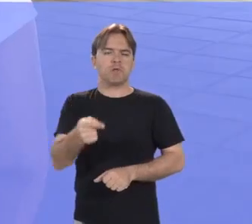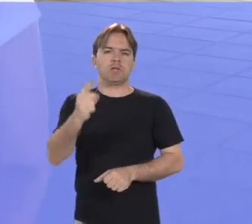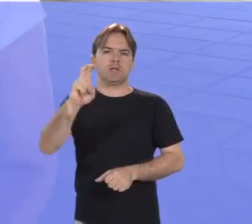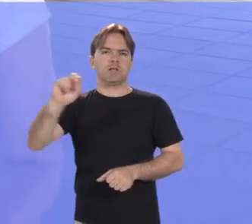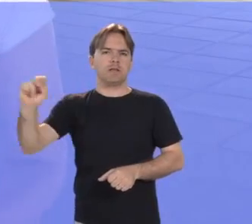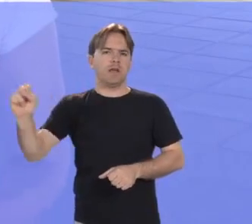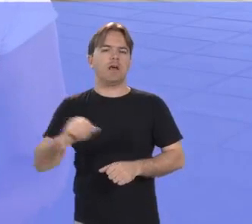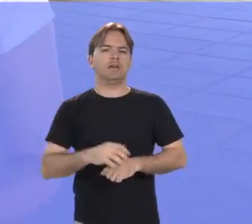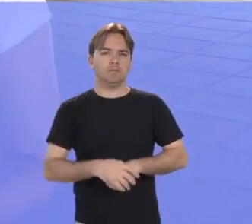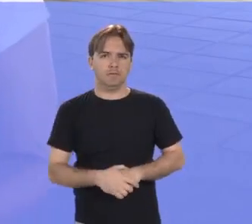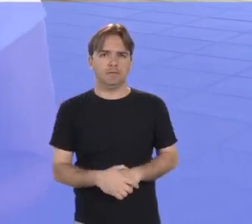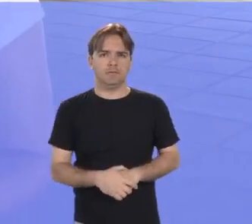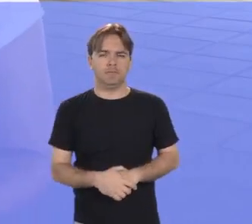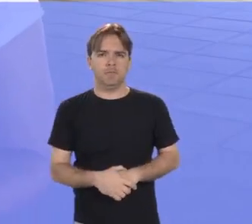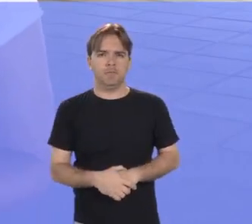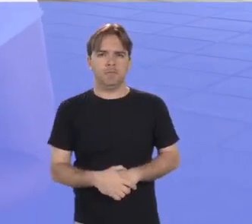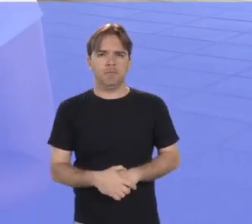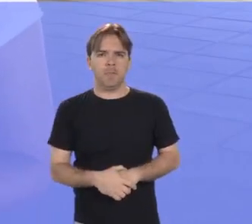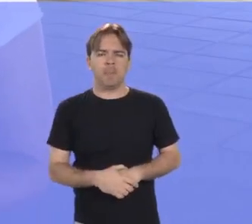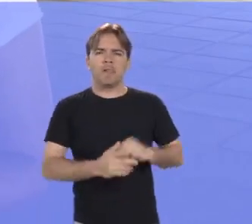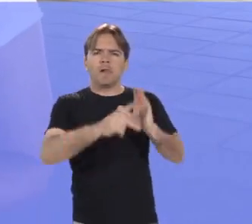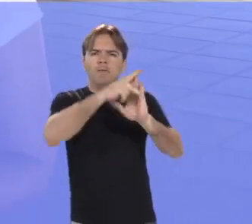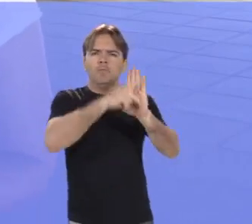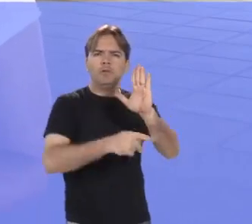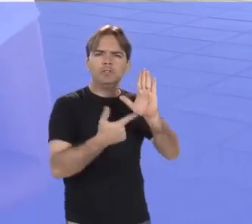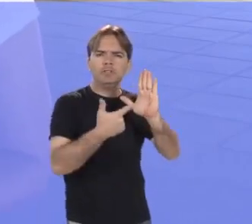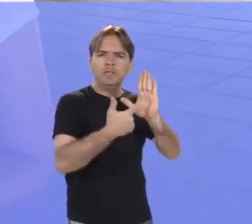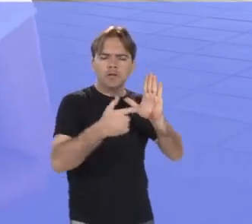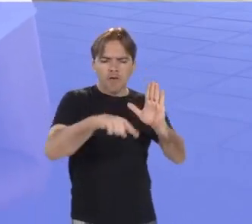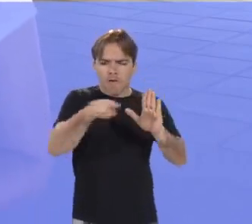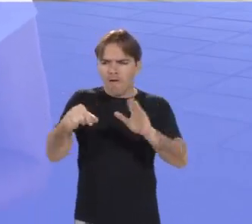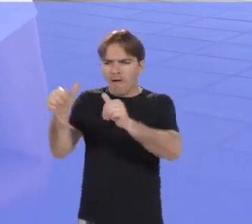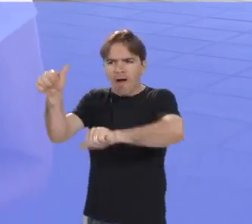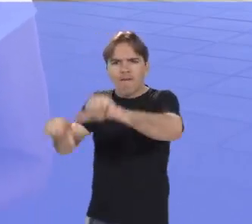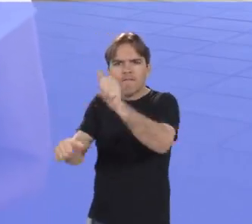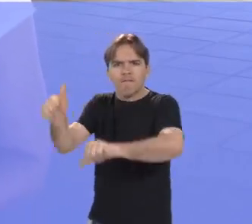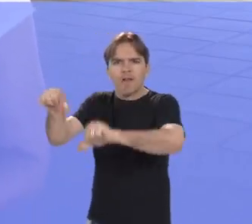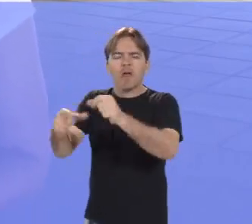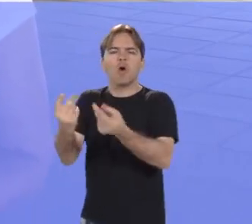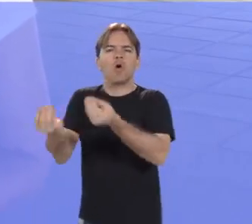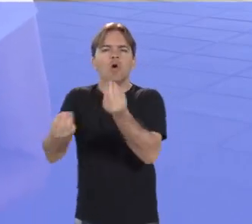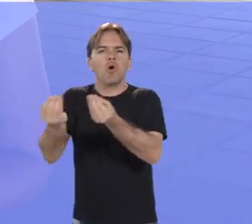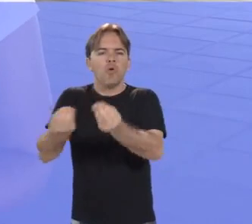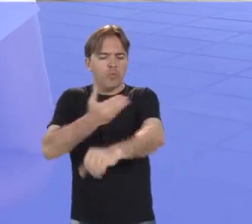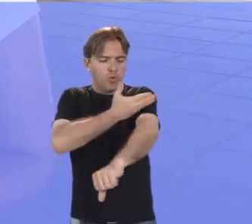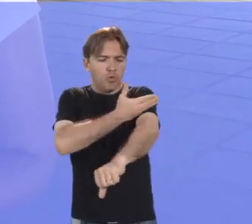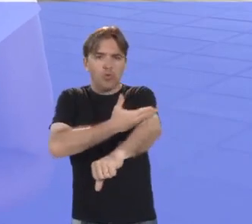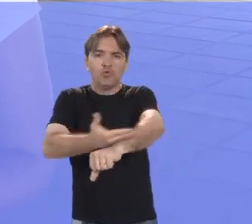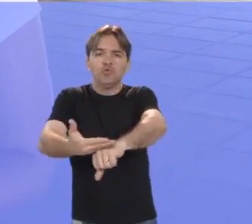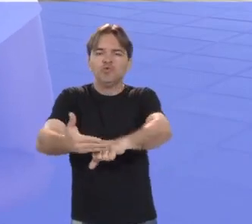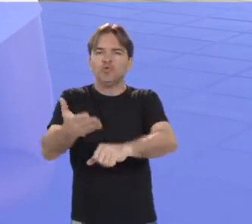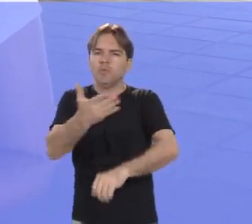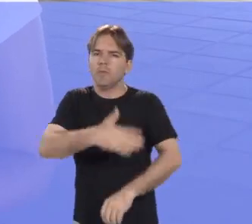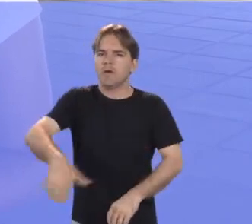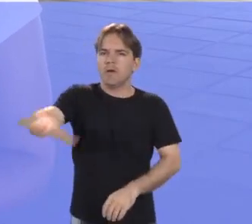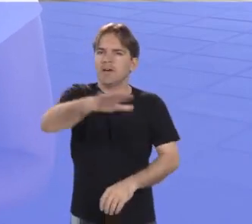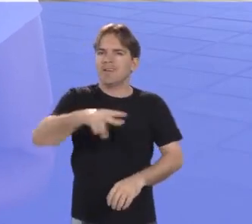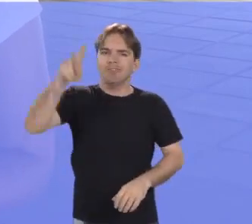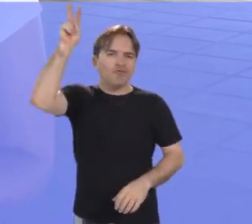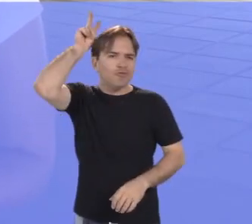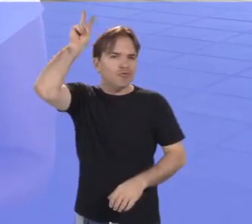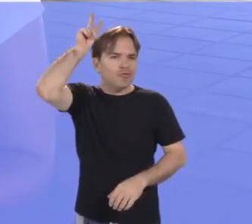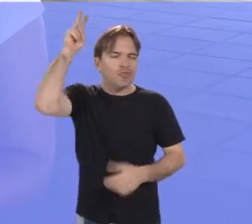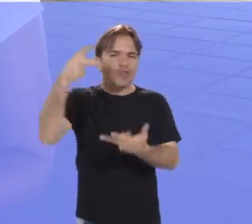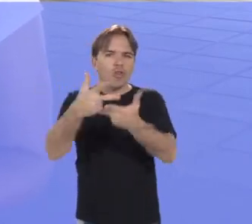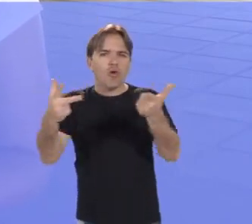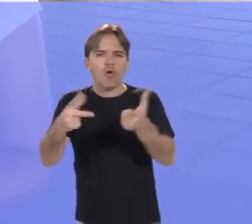Meu projeto está para a gente estar avaliando a influência da tradicionalidade indígena no controle